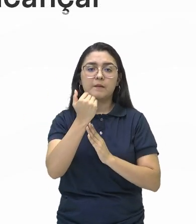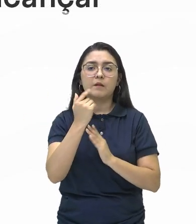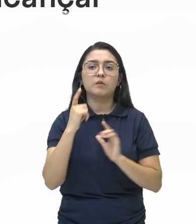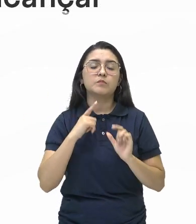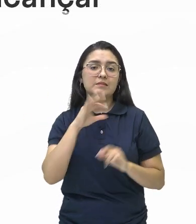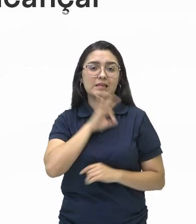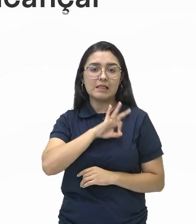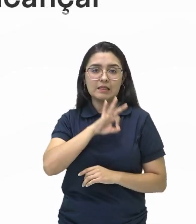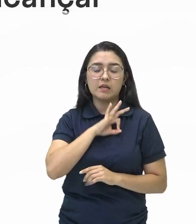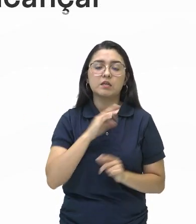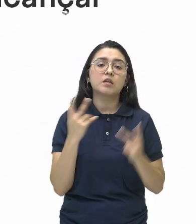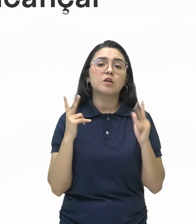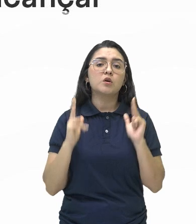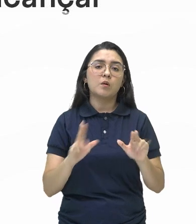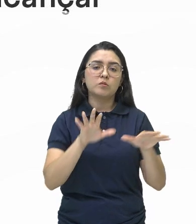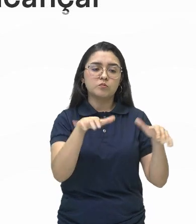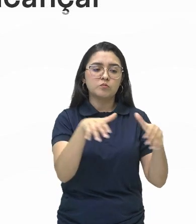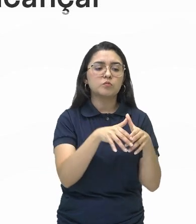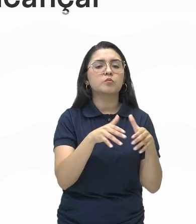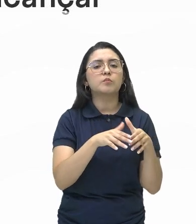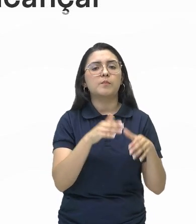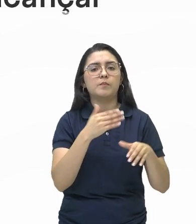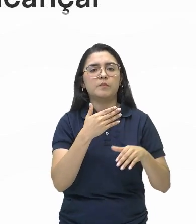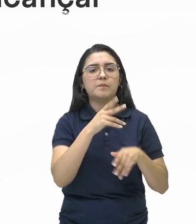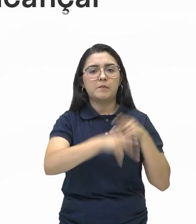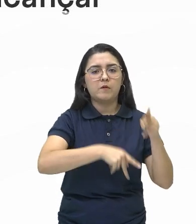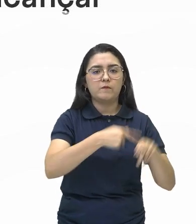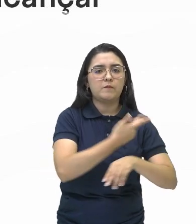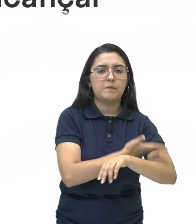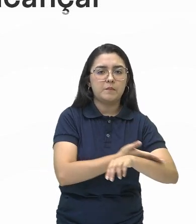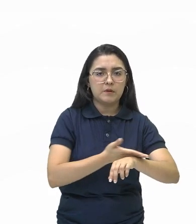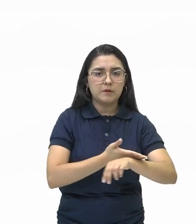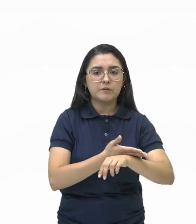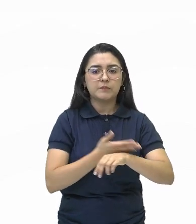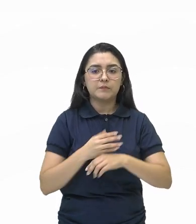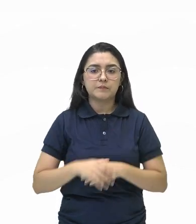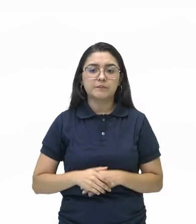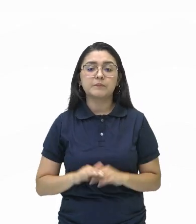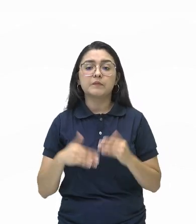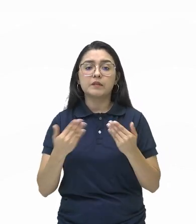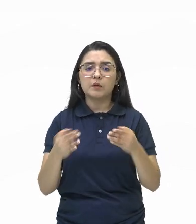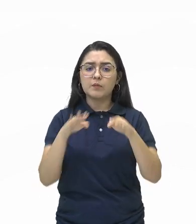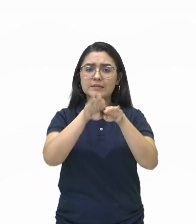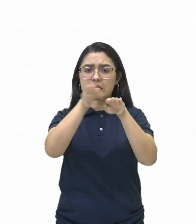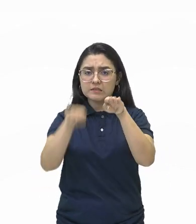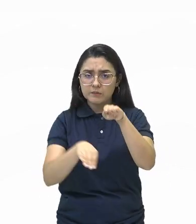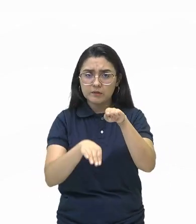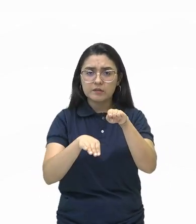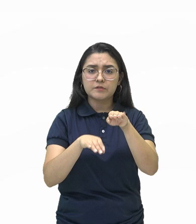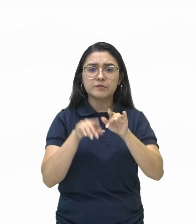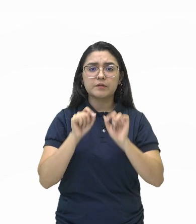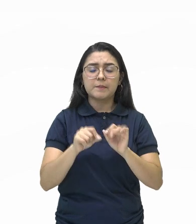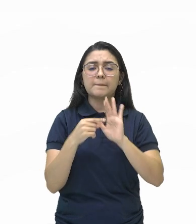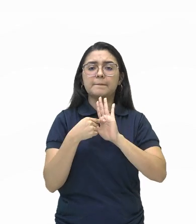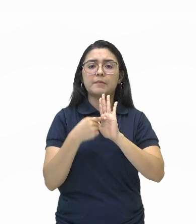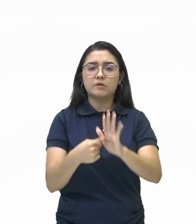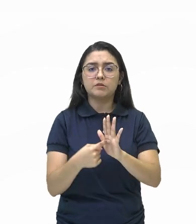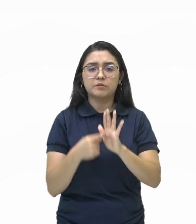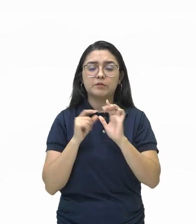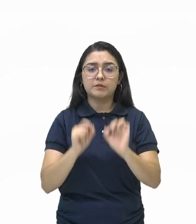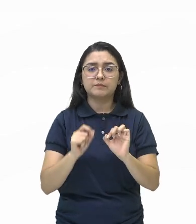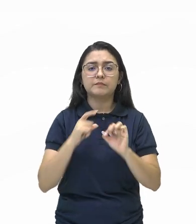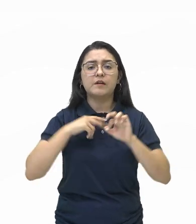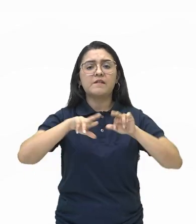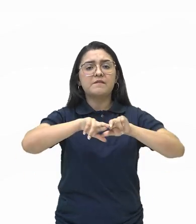remuneração que os trabalhadores brancos, tá? Essa desigualdade, ela se manifesta